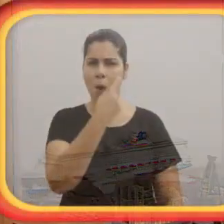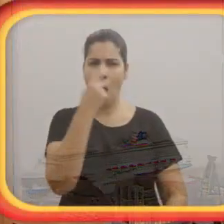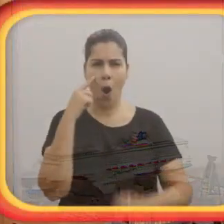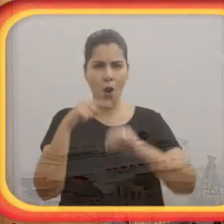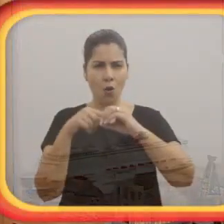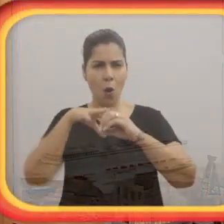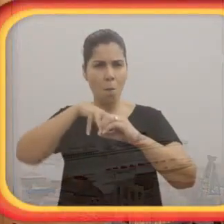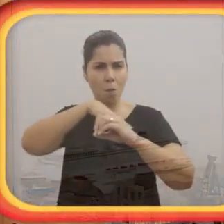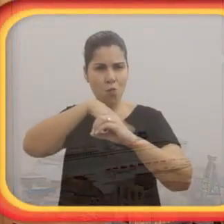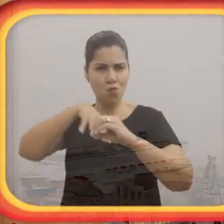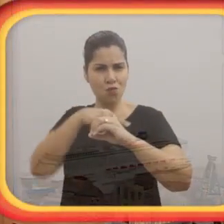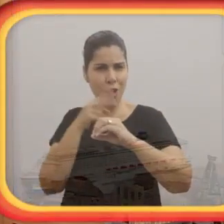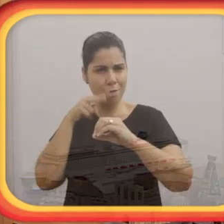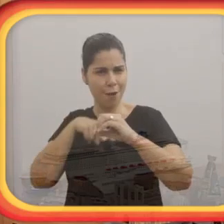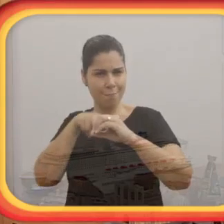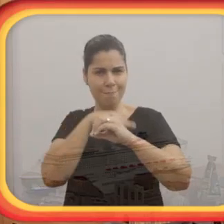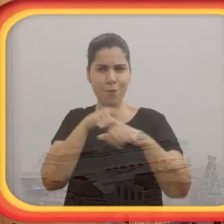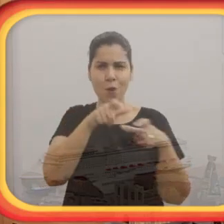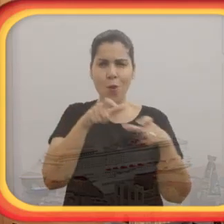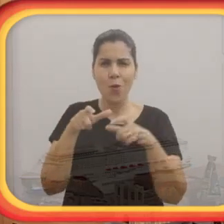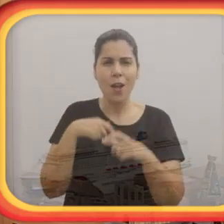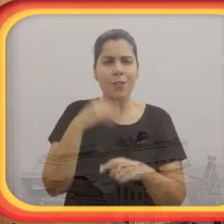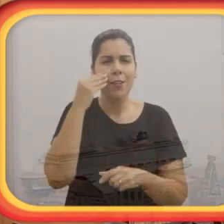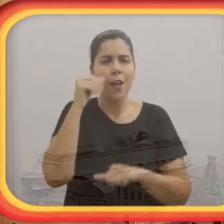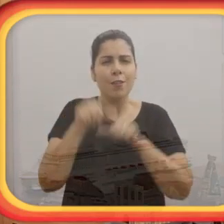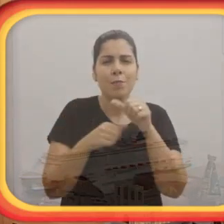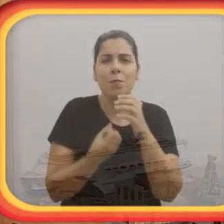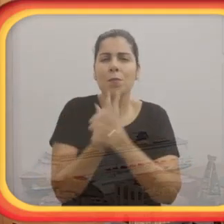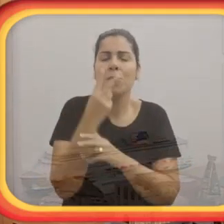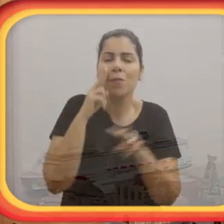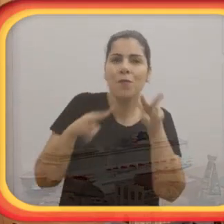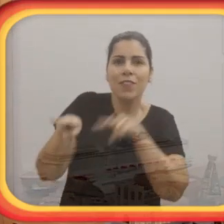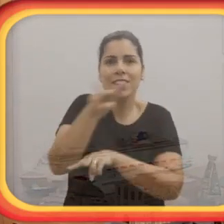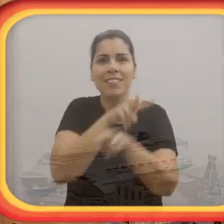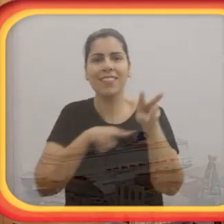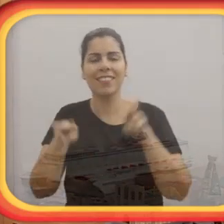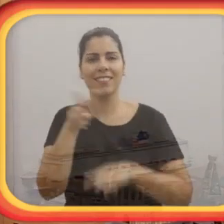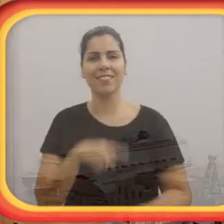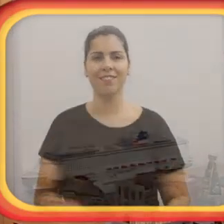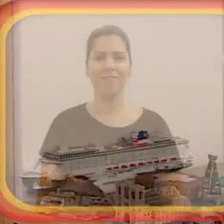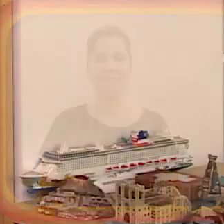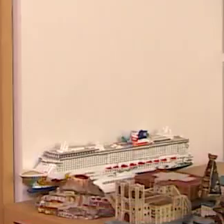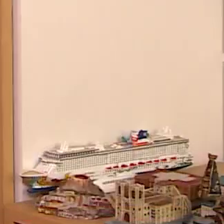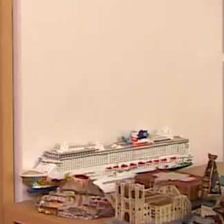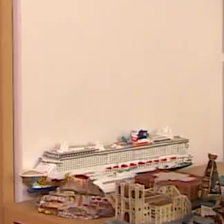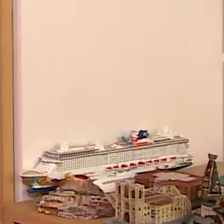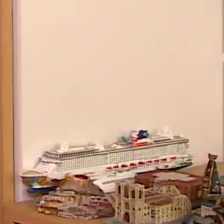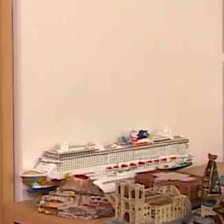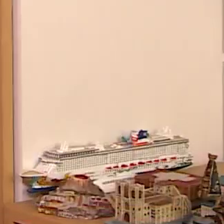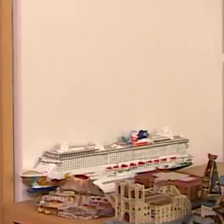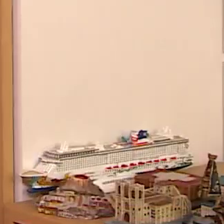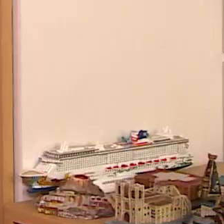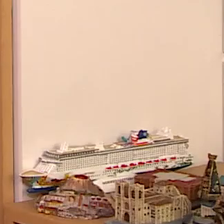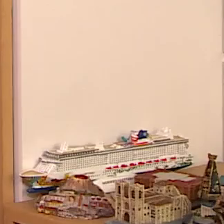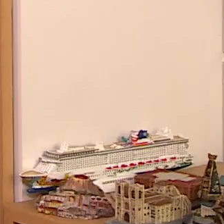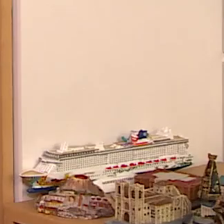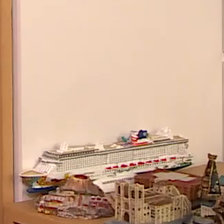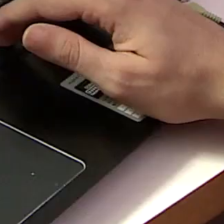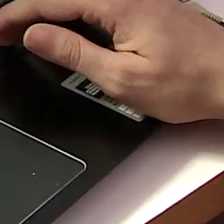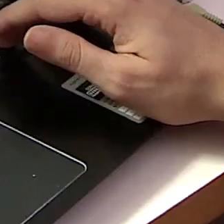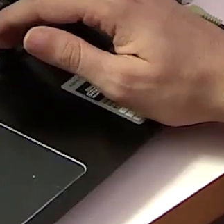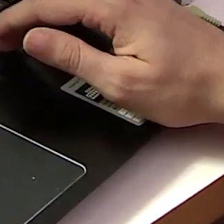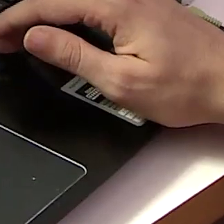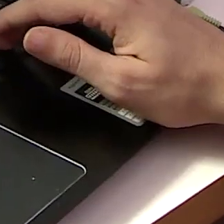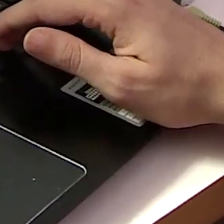Tem o mundo através dos meus olhos, que é eu visitando lugares e testando um pouco dos lugares sob o meu ponto de